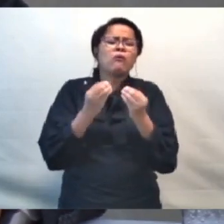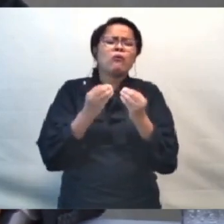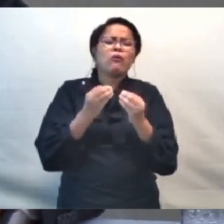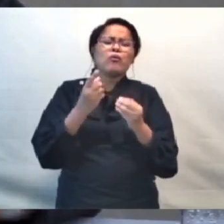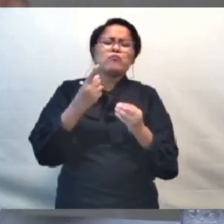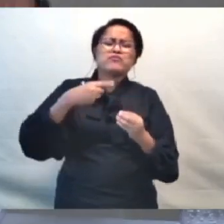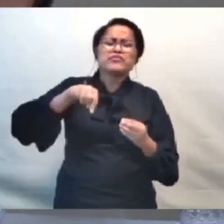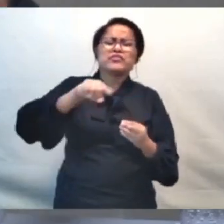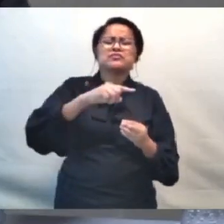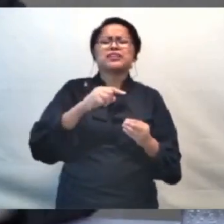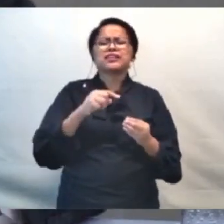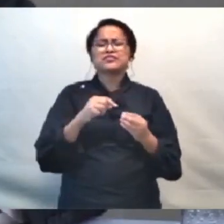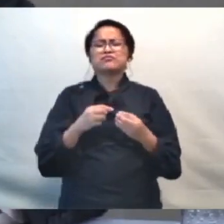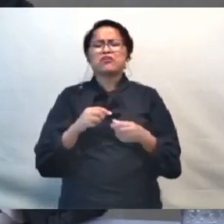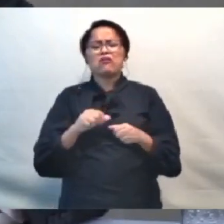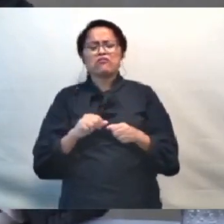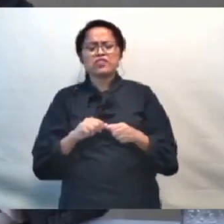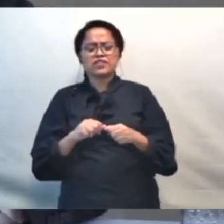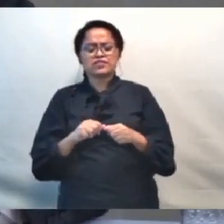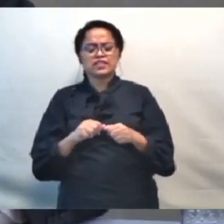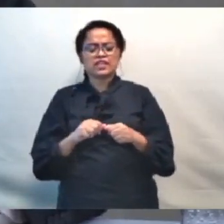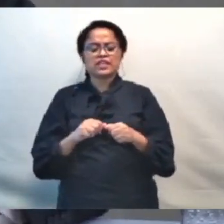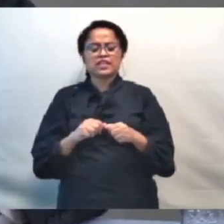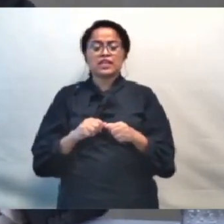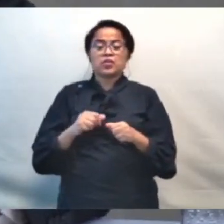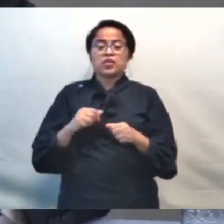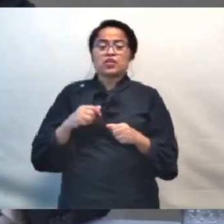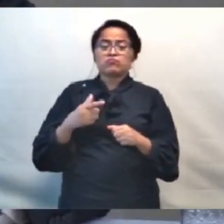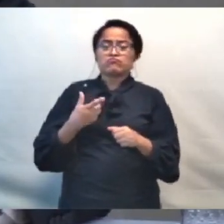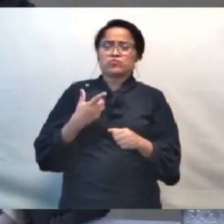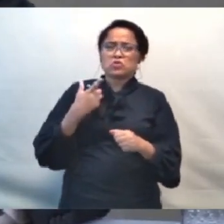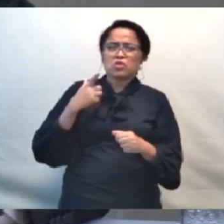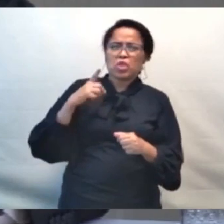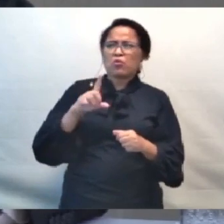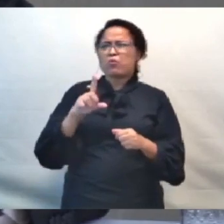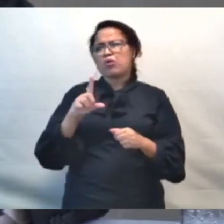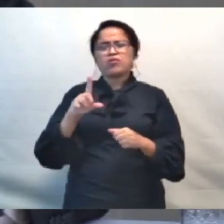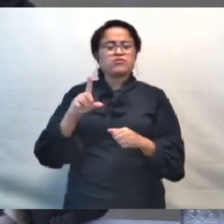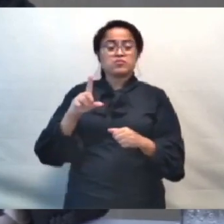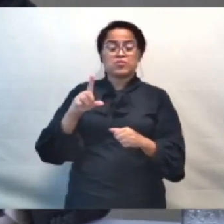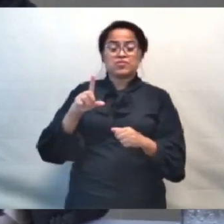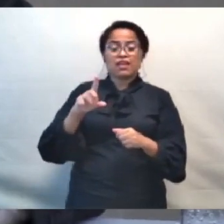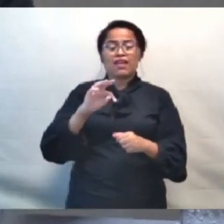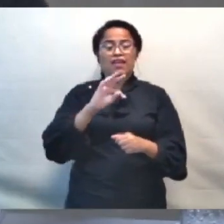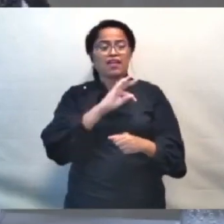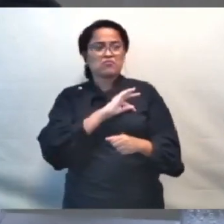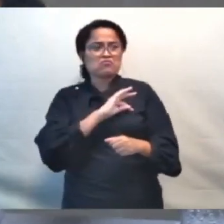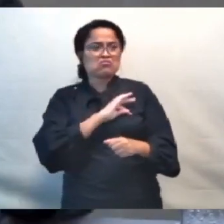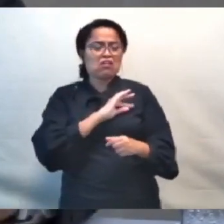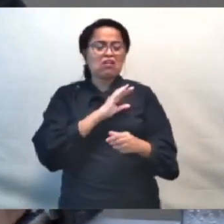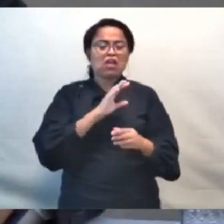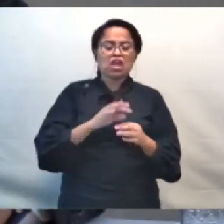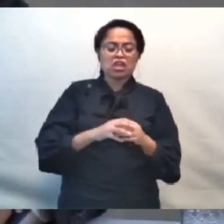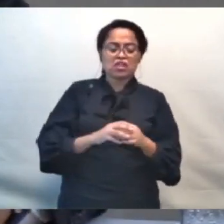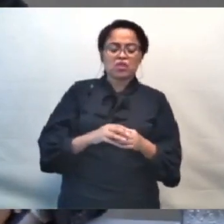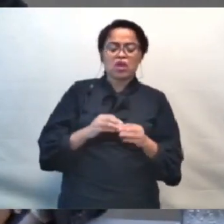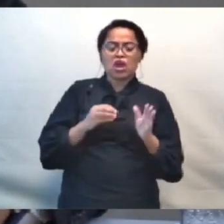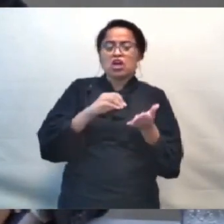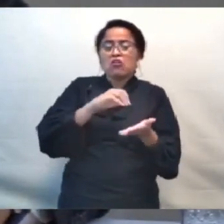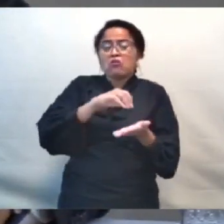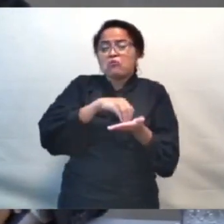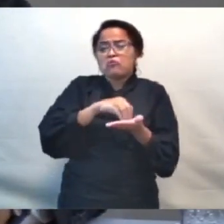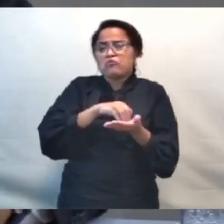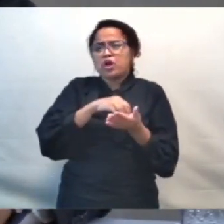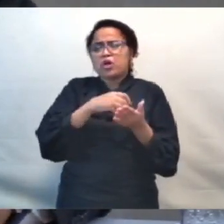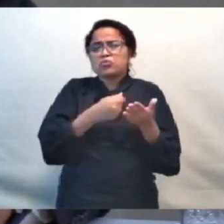inviabilidades, entre aspas, né, inviabilidades técnicas, ou falta de orçamento depois que vocês fizeram os